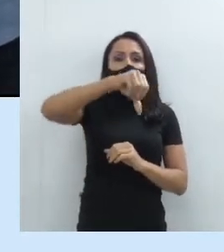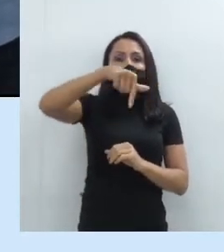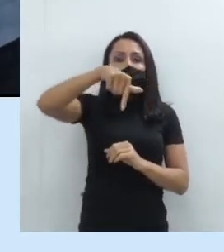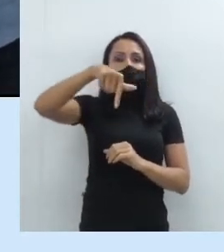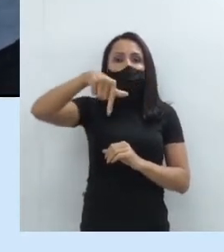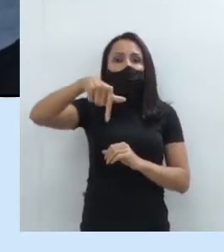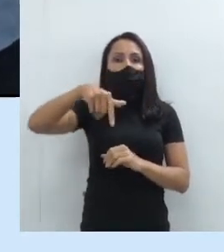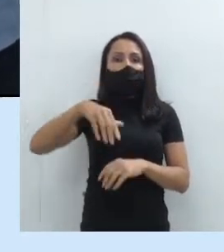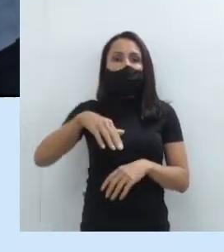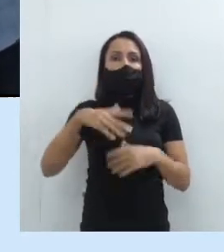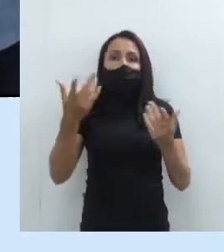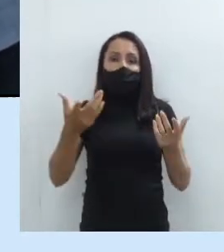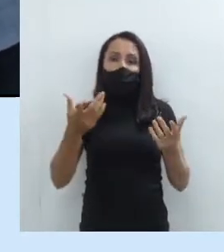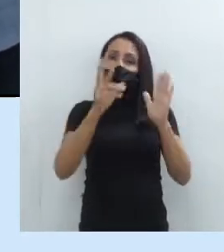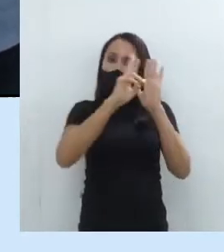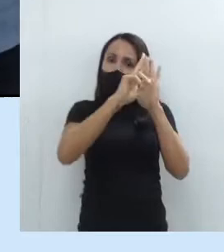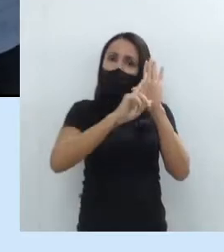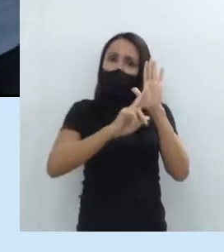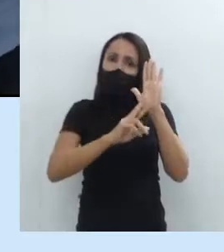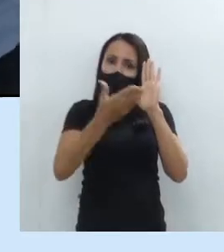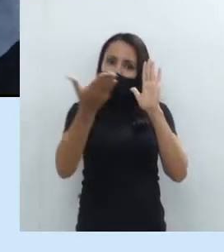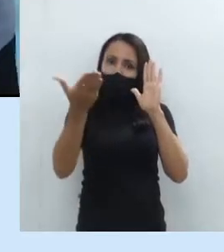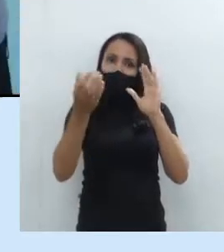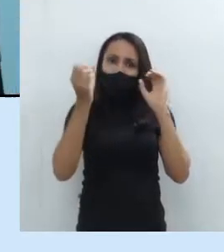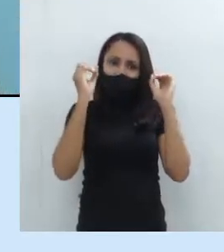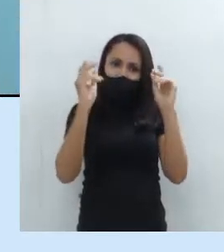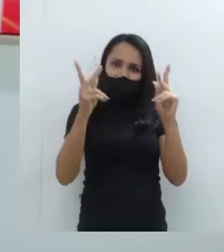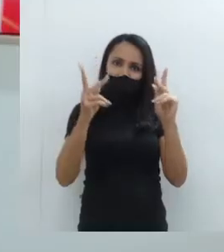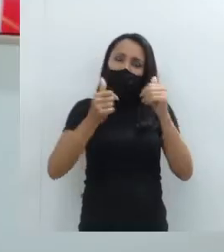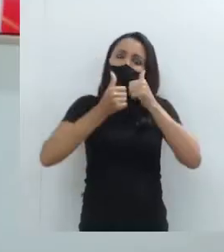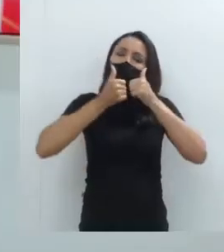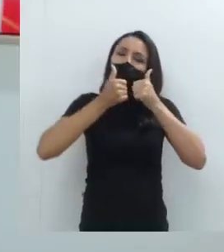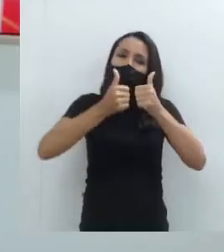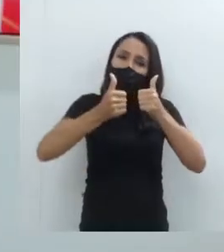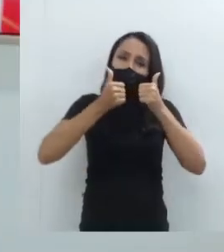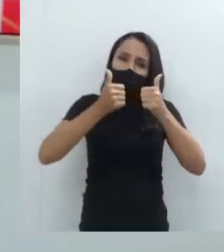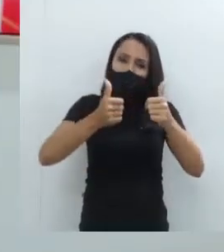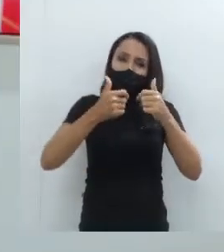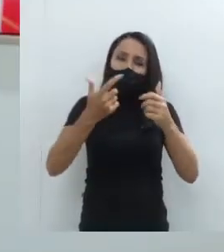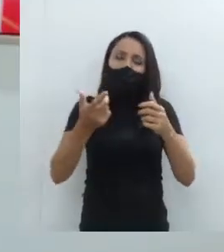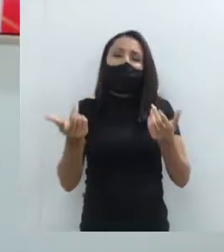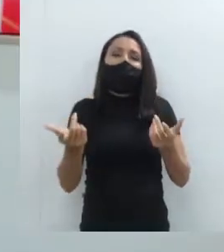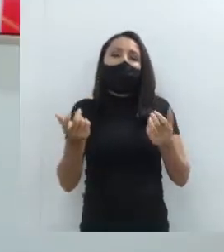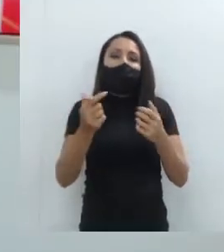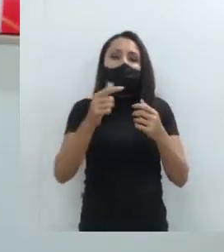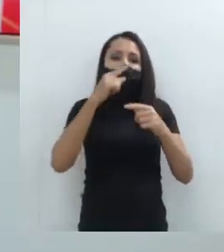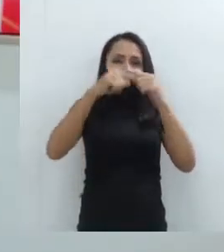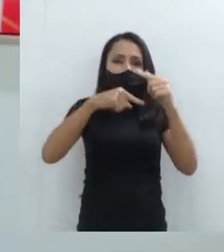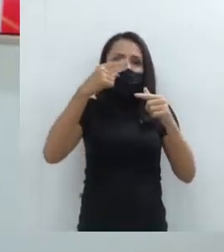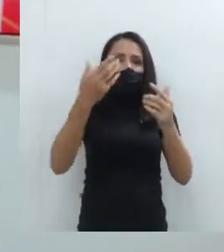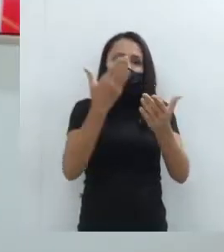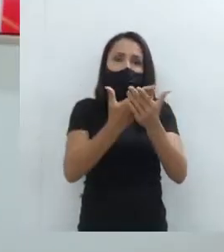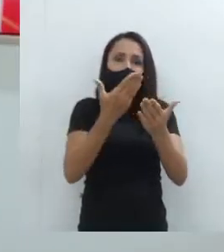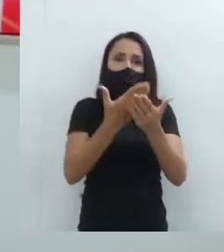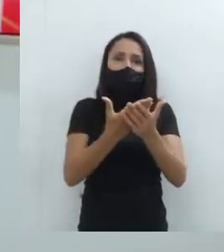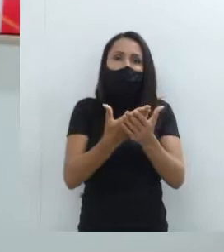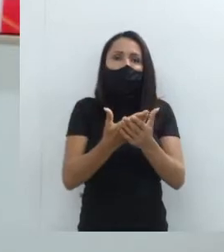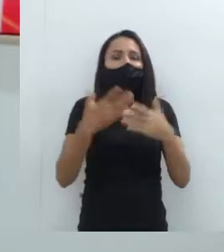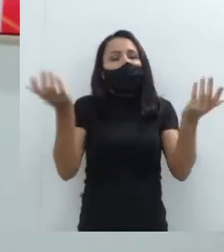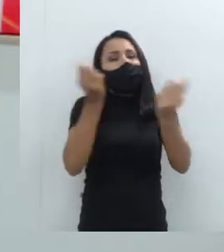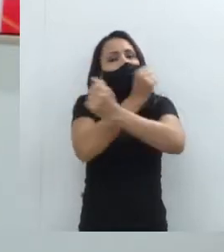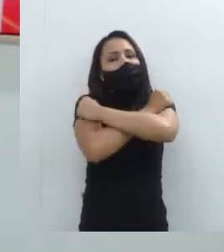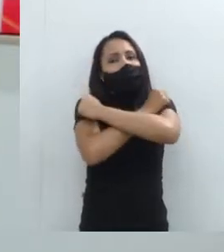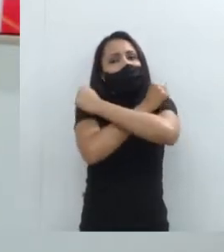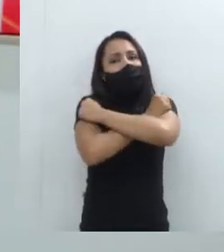@marconi1977 e você vai me dar lá a resposta, ok? Valeu, galera. Nos reencontramos na próxima aula. Um